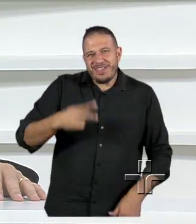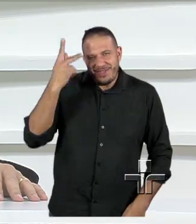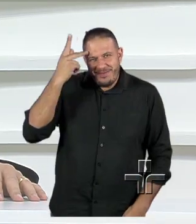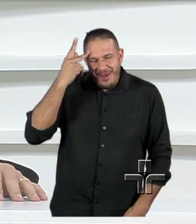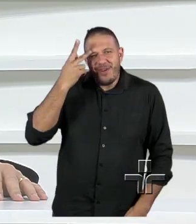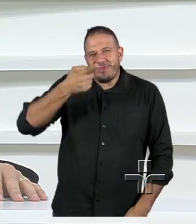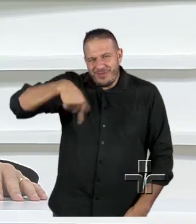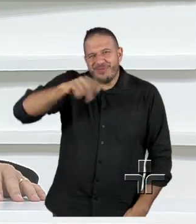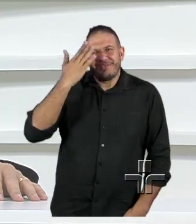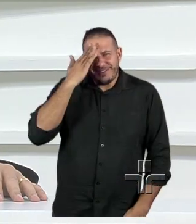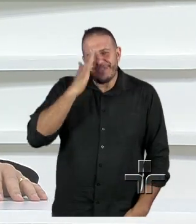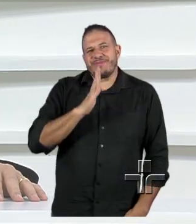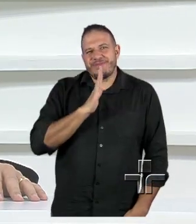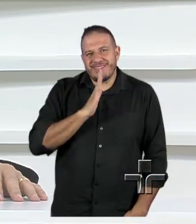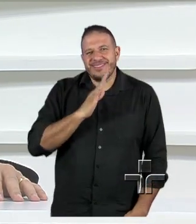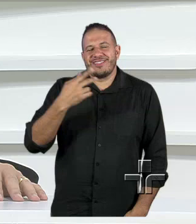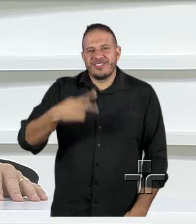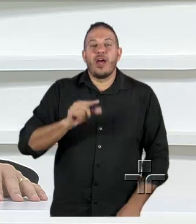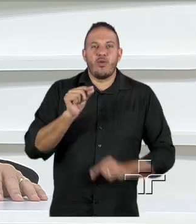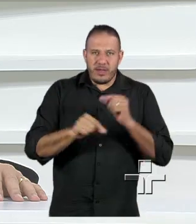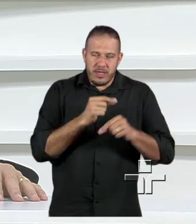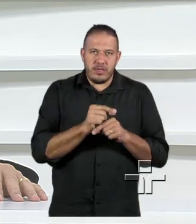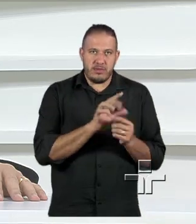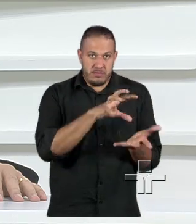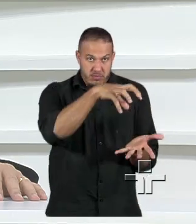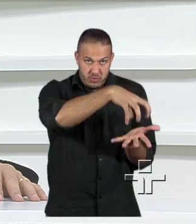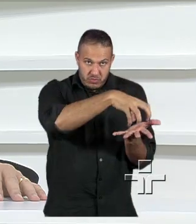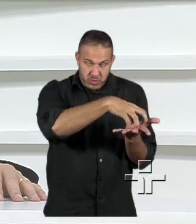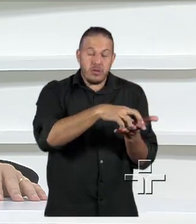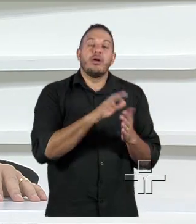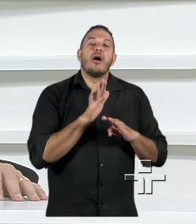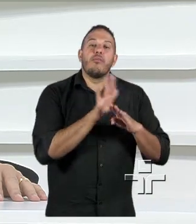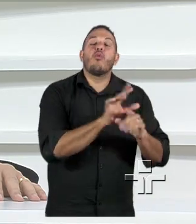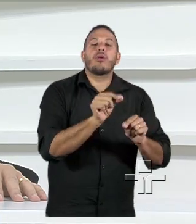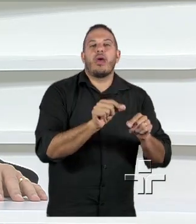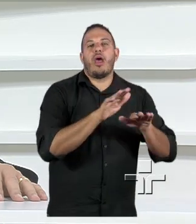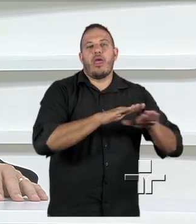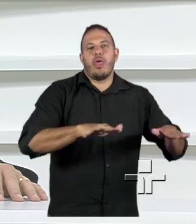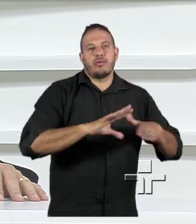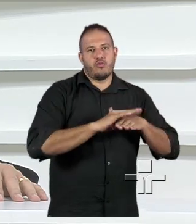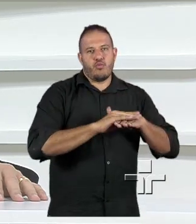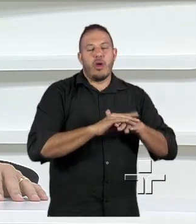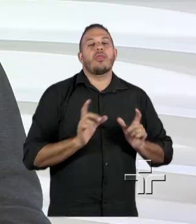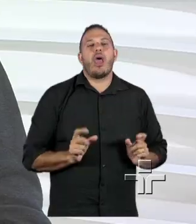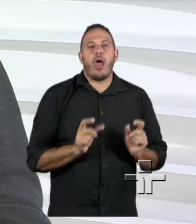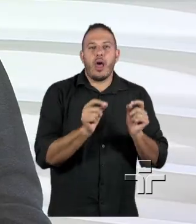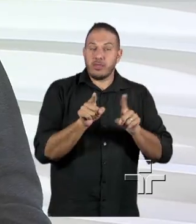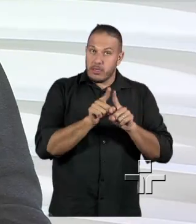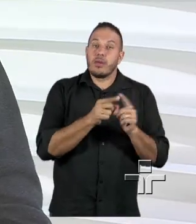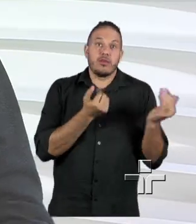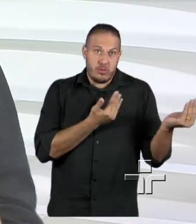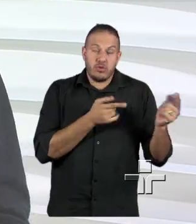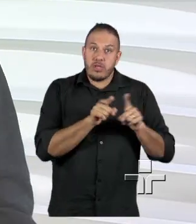talvez seja bastante conhecido, é uma entidade de apoio à criança com câncer. E adolescentes com câncer aqui em São